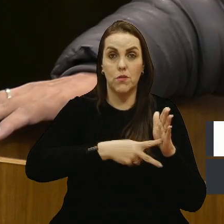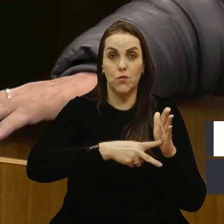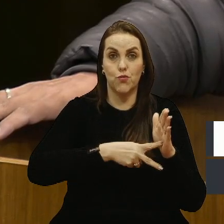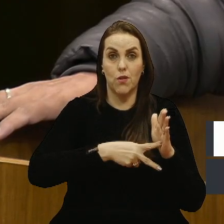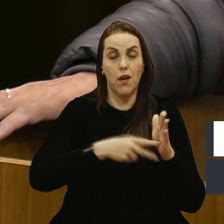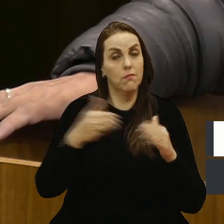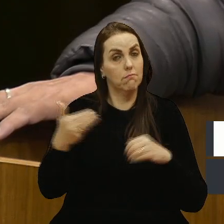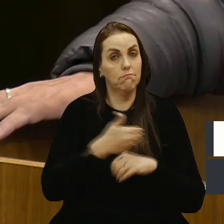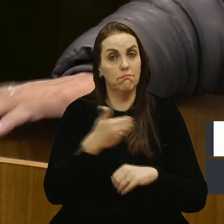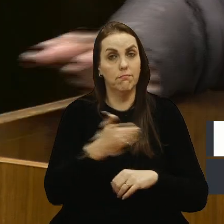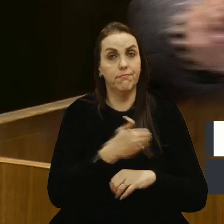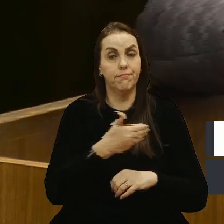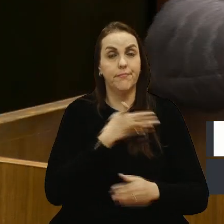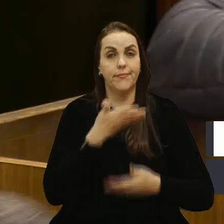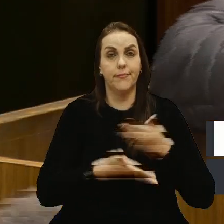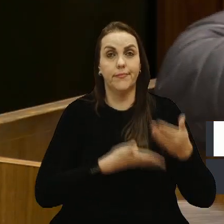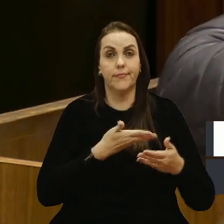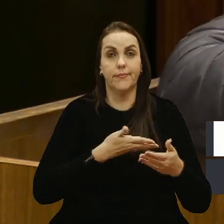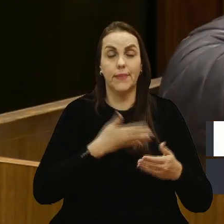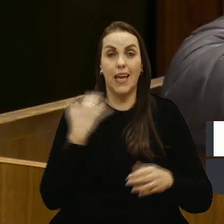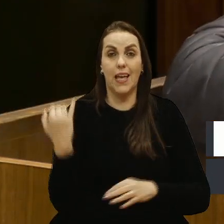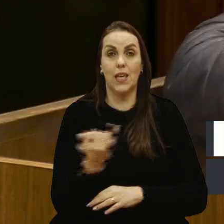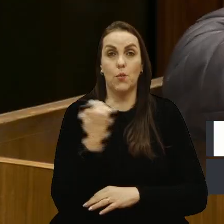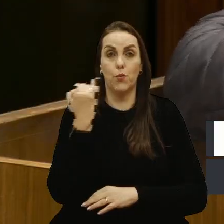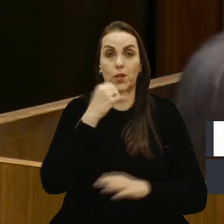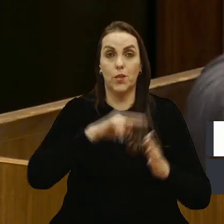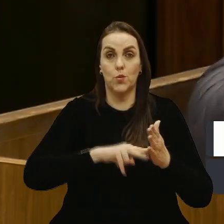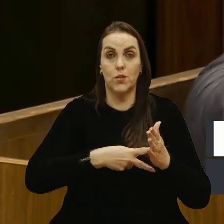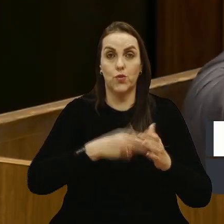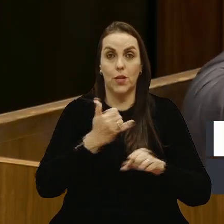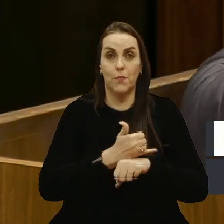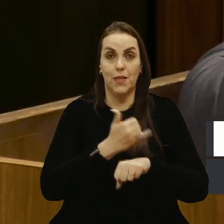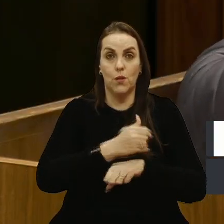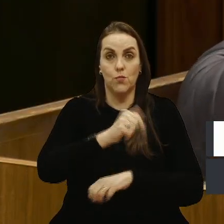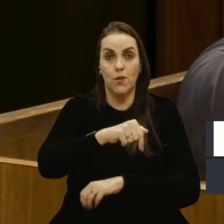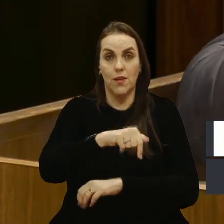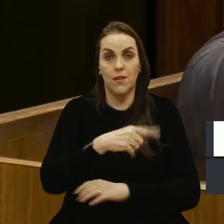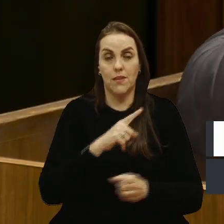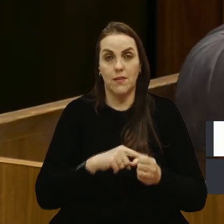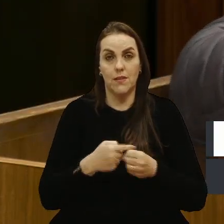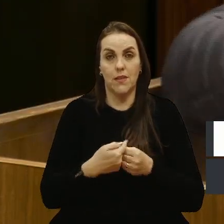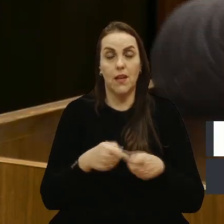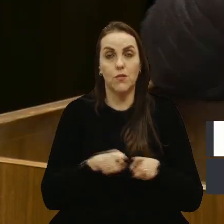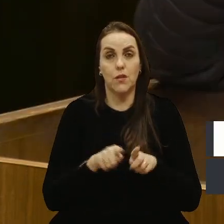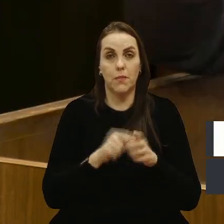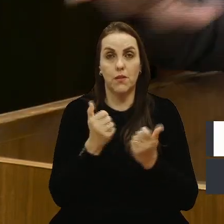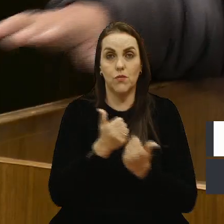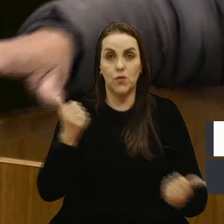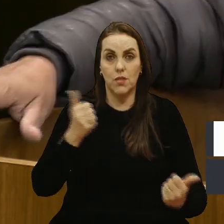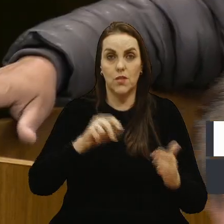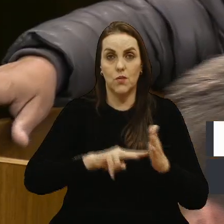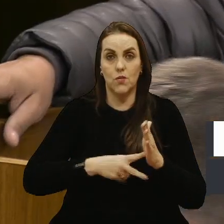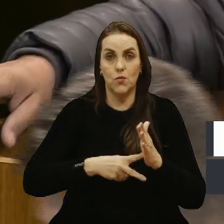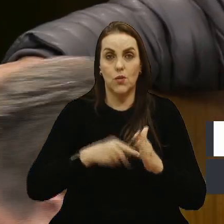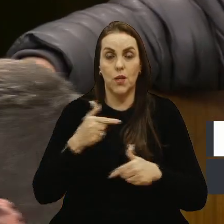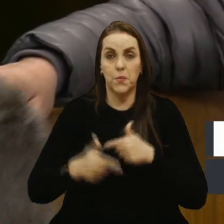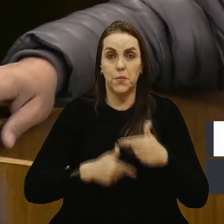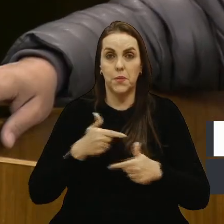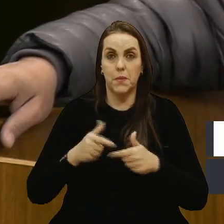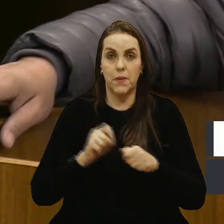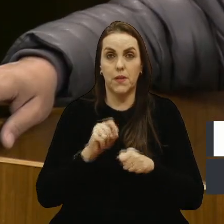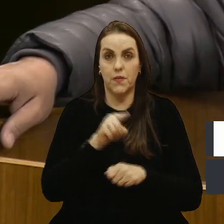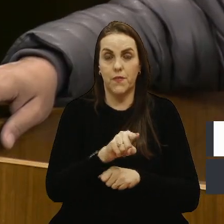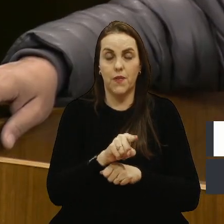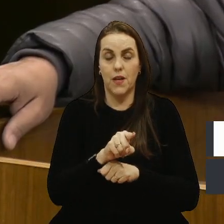lá. Então, a importância dos sindicatos metalúrgicos nessa cidade e a importância da direção do sindicato e o trabalho que faz em